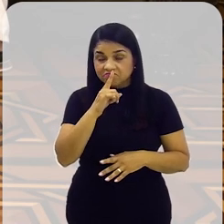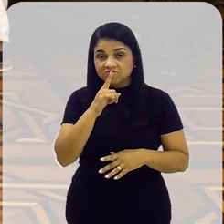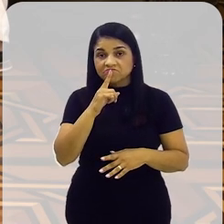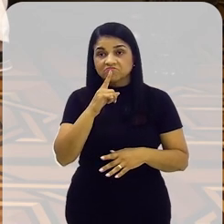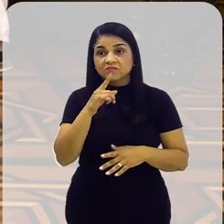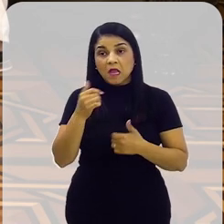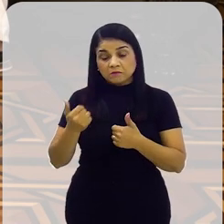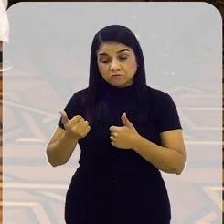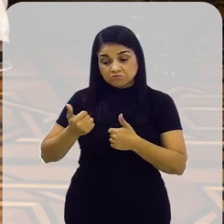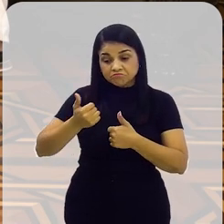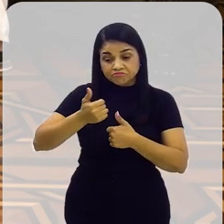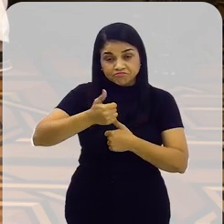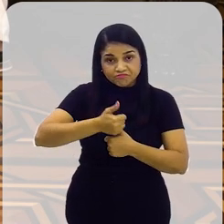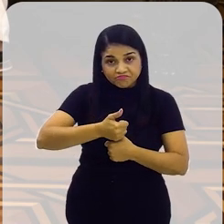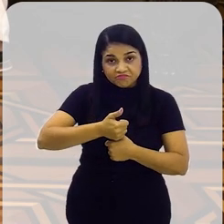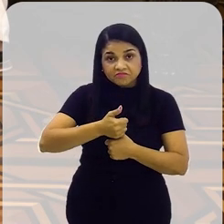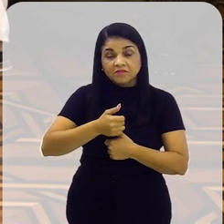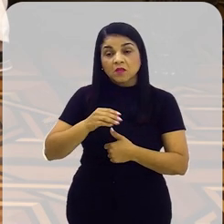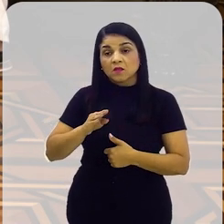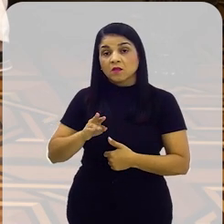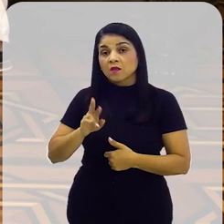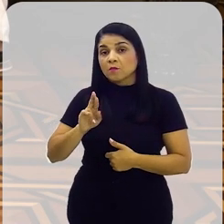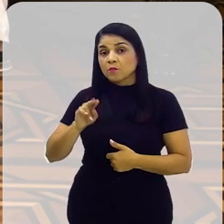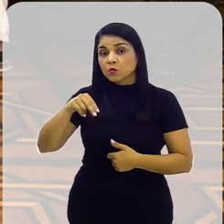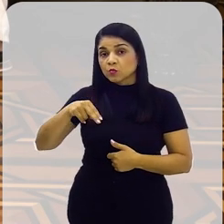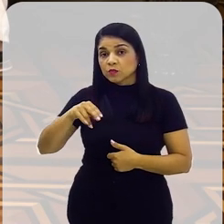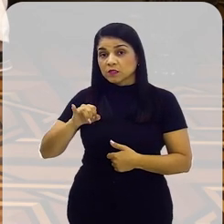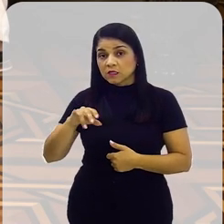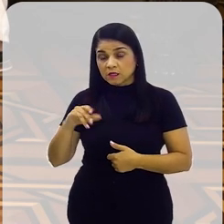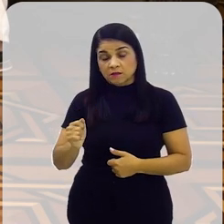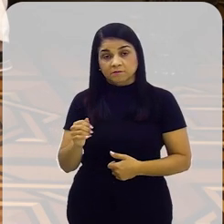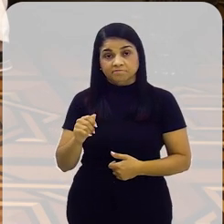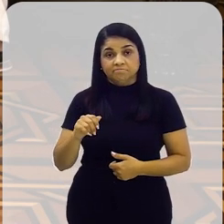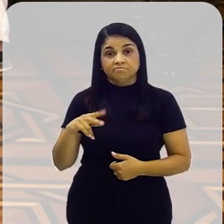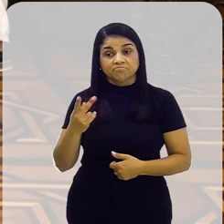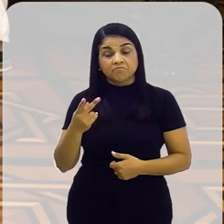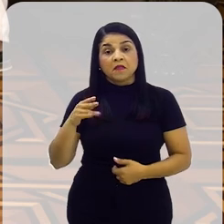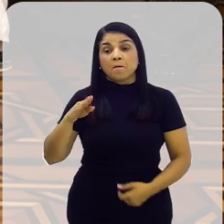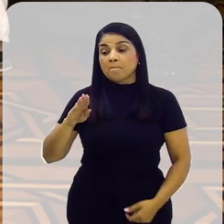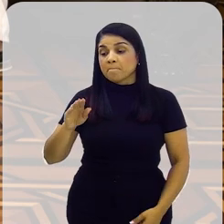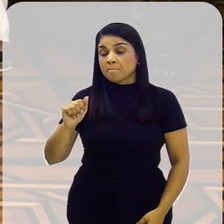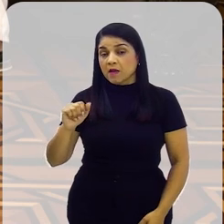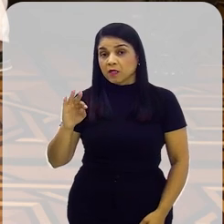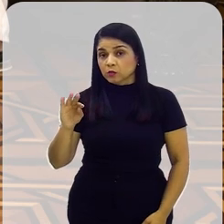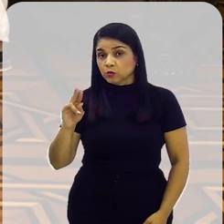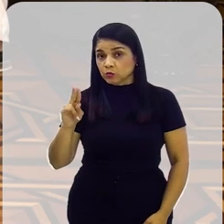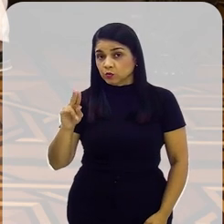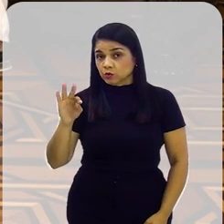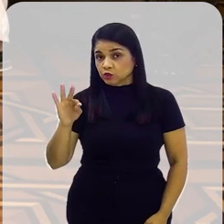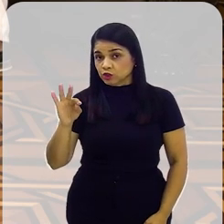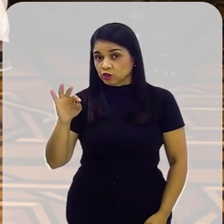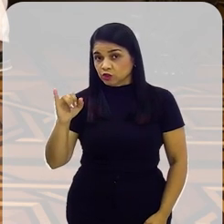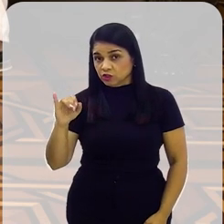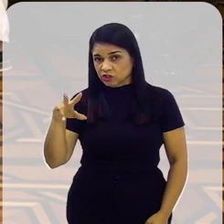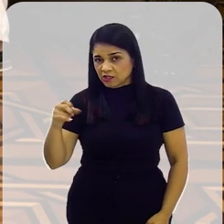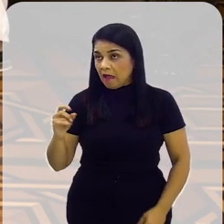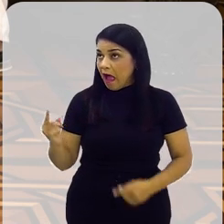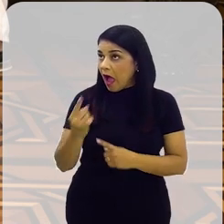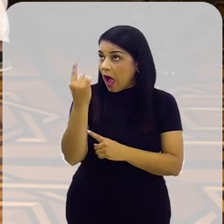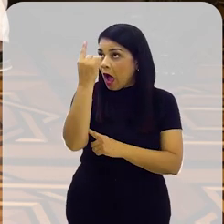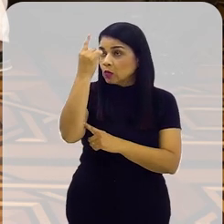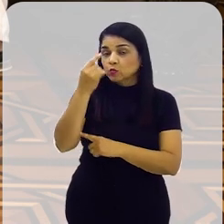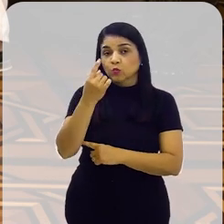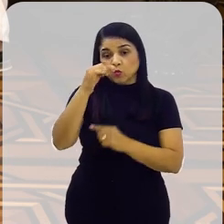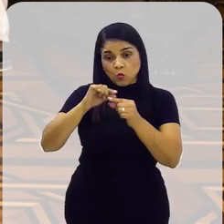eles atravessavam um período complicado. E Batutinha, grande Batutinha, alto demais aos seus